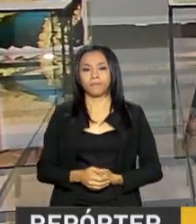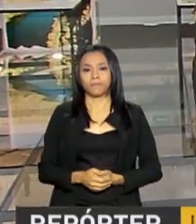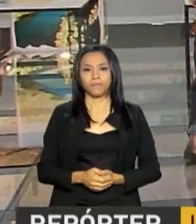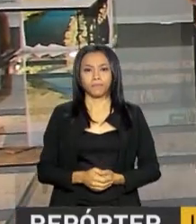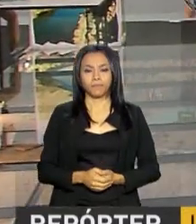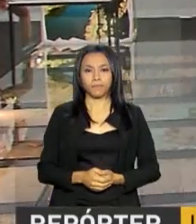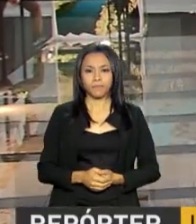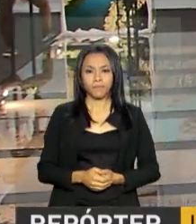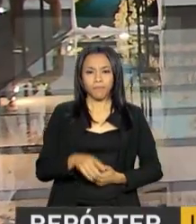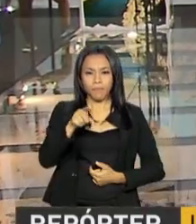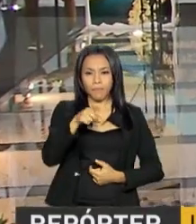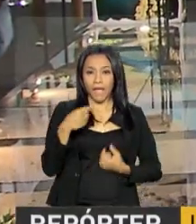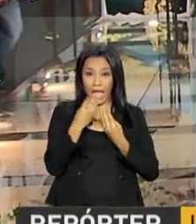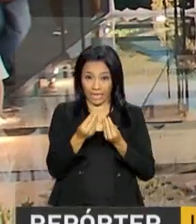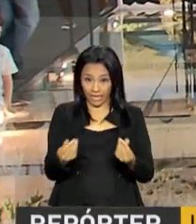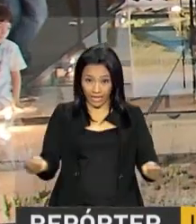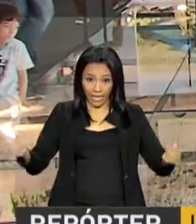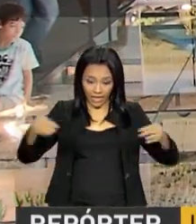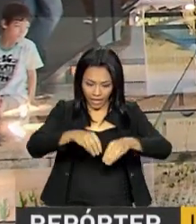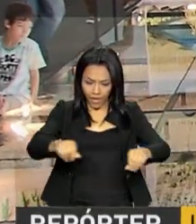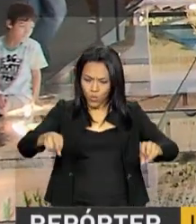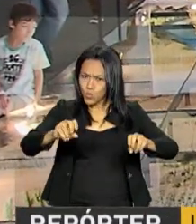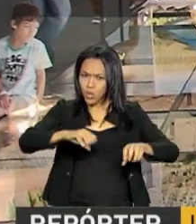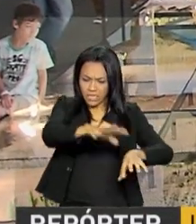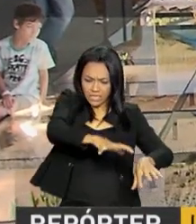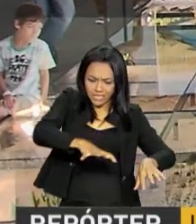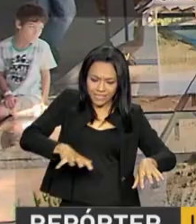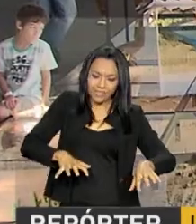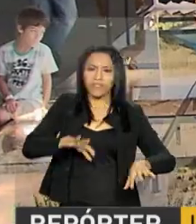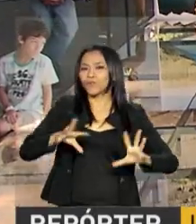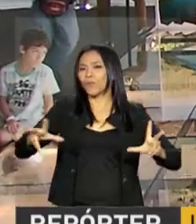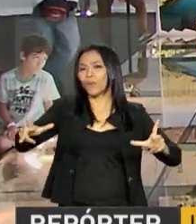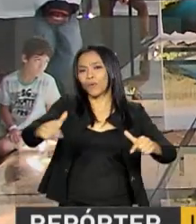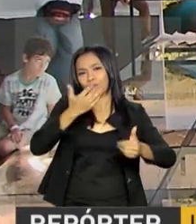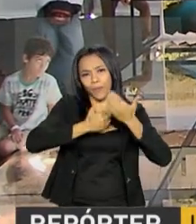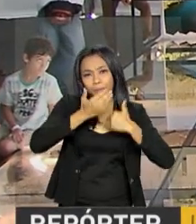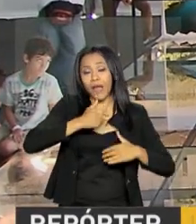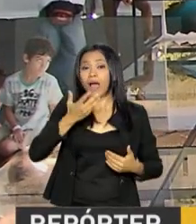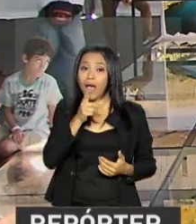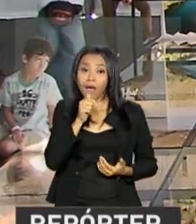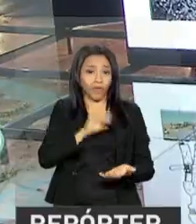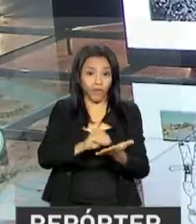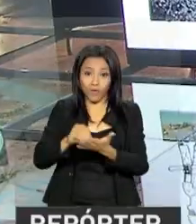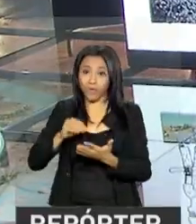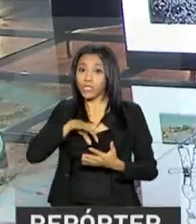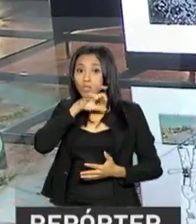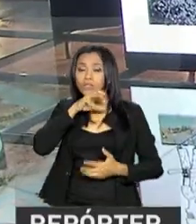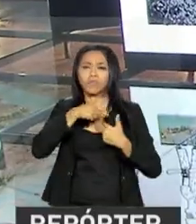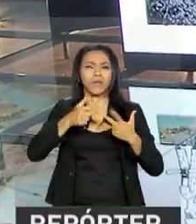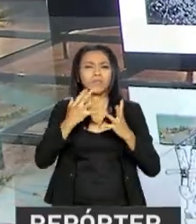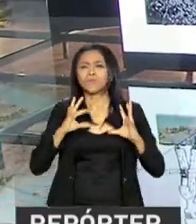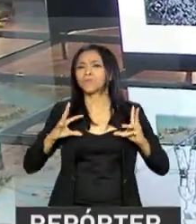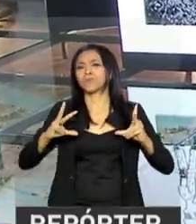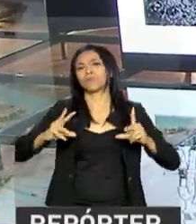A terra nunca mais vai rachar e vamos todos poder comer. A água não vai faltar e os bichos vão tudo sobreviver.